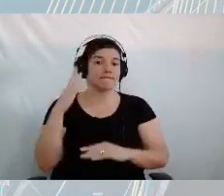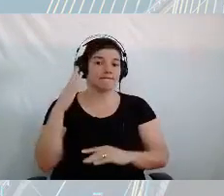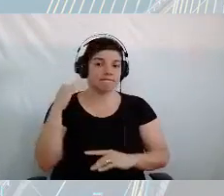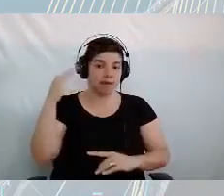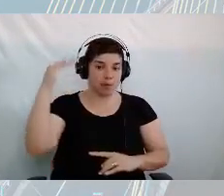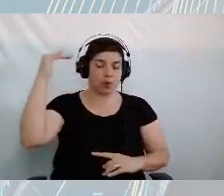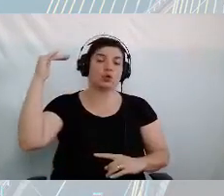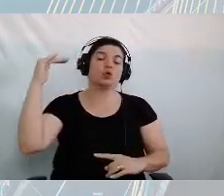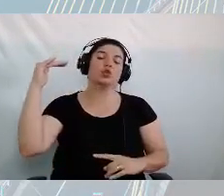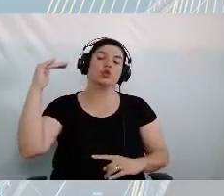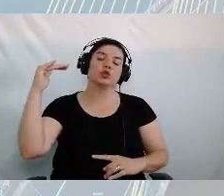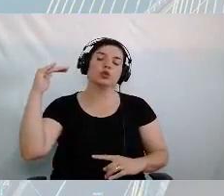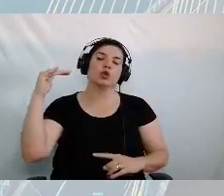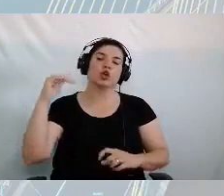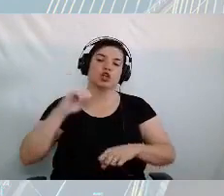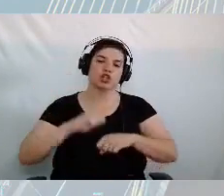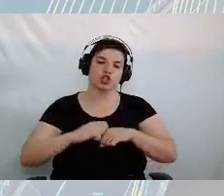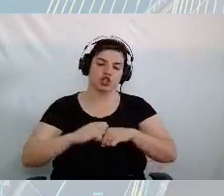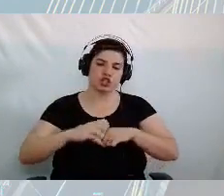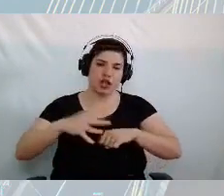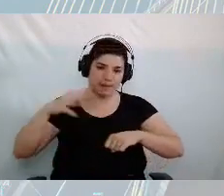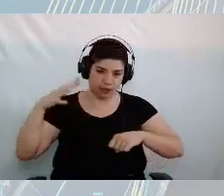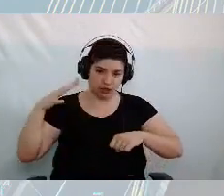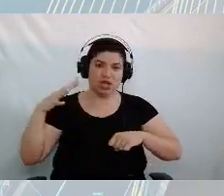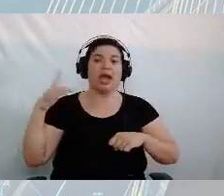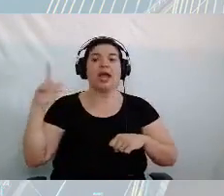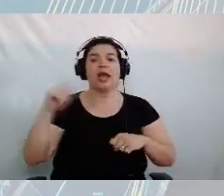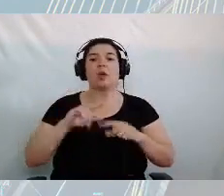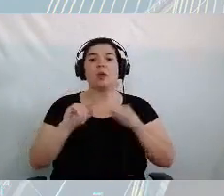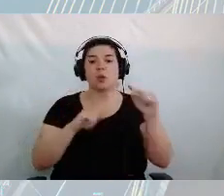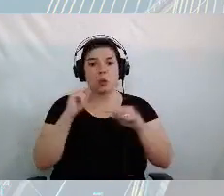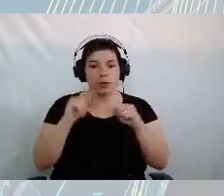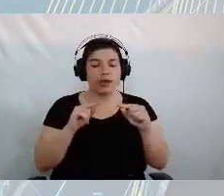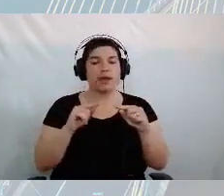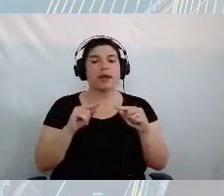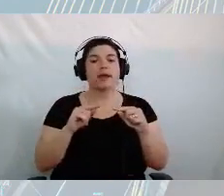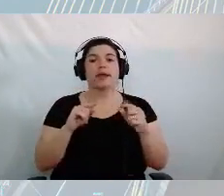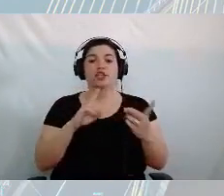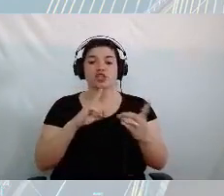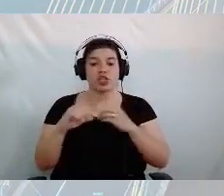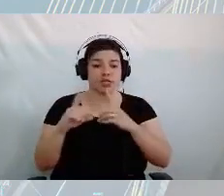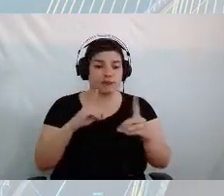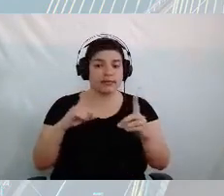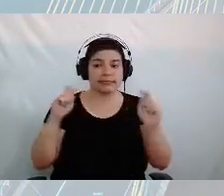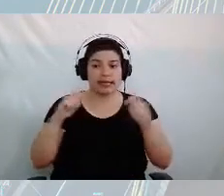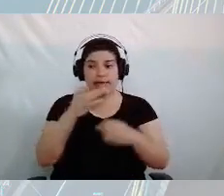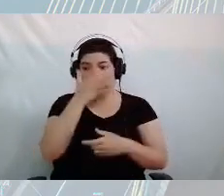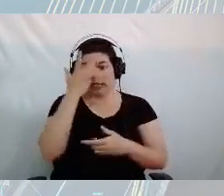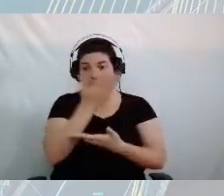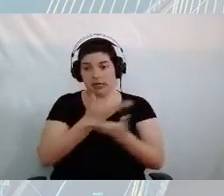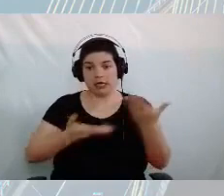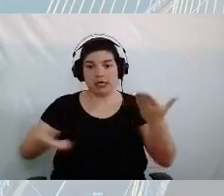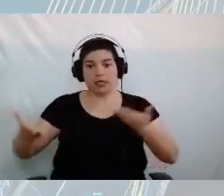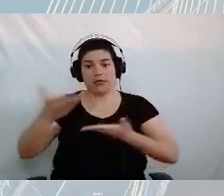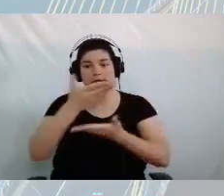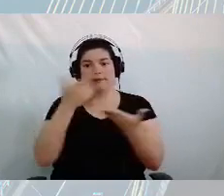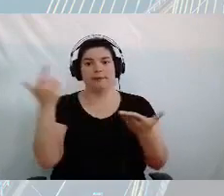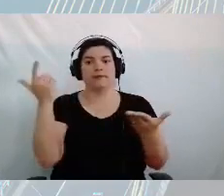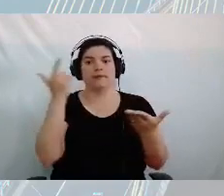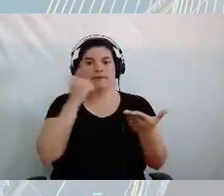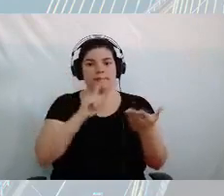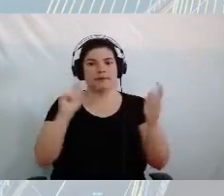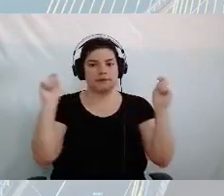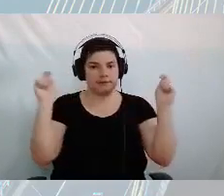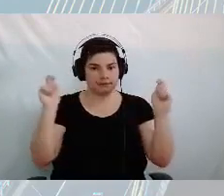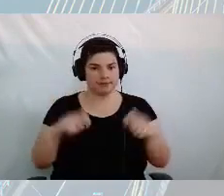diamond, onde as dinâmicas são construídas para que as pessoas compartilhem as suas ideias numa divergência inicial